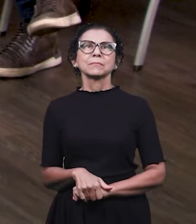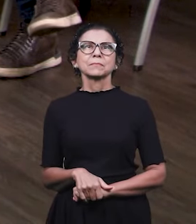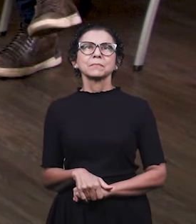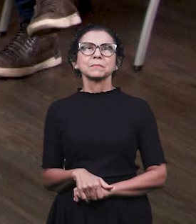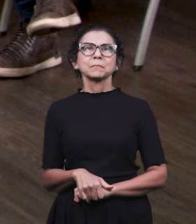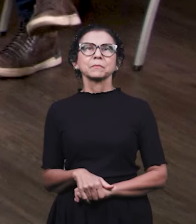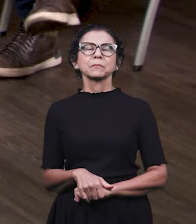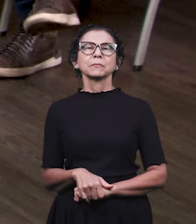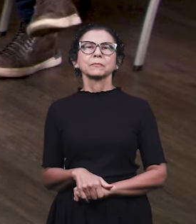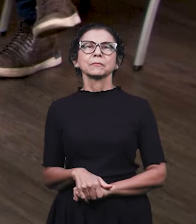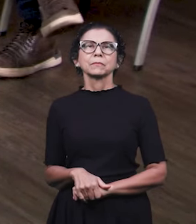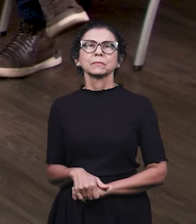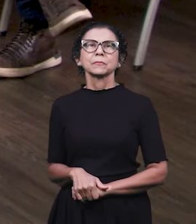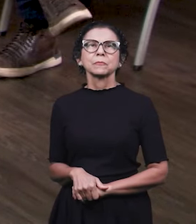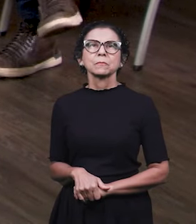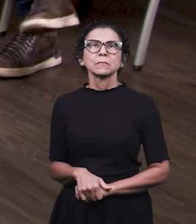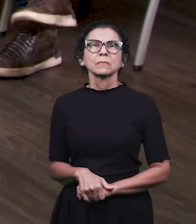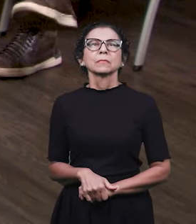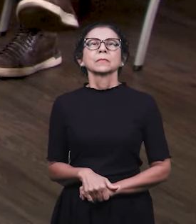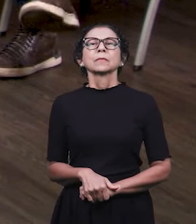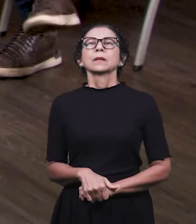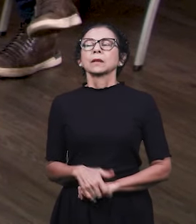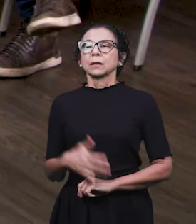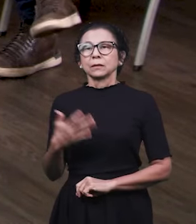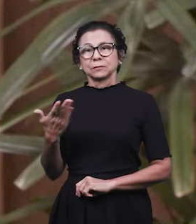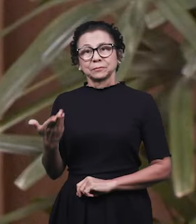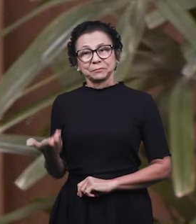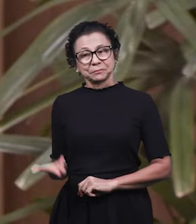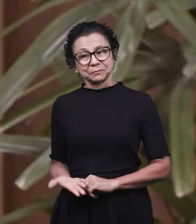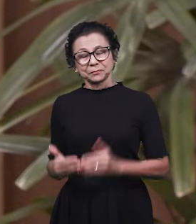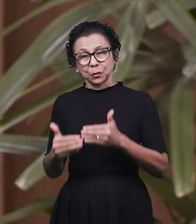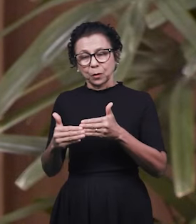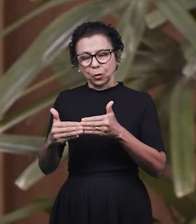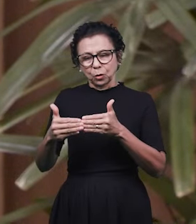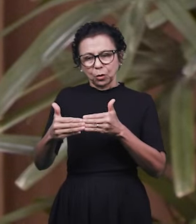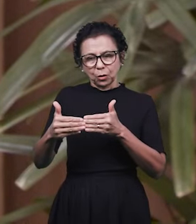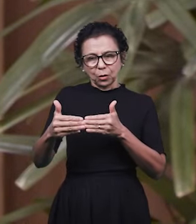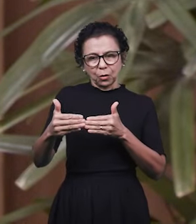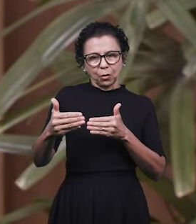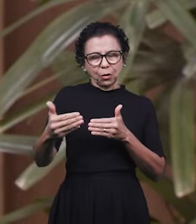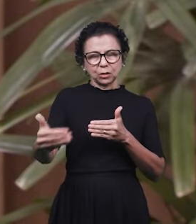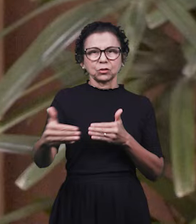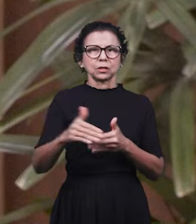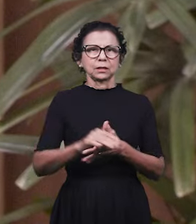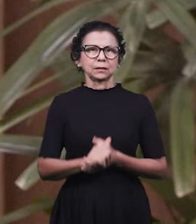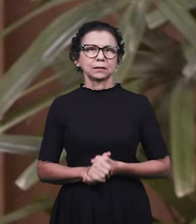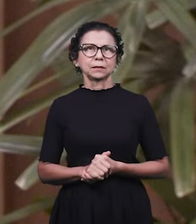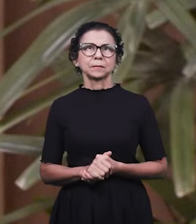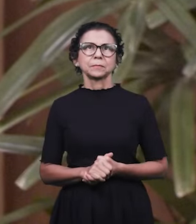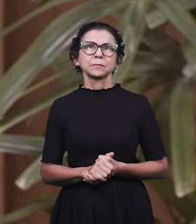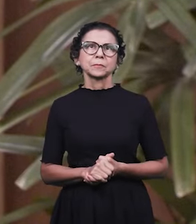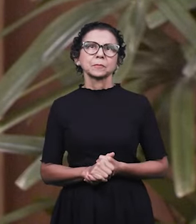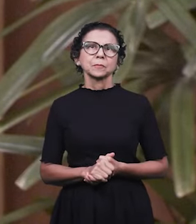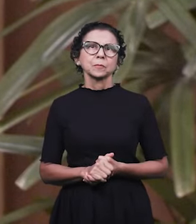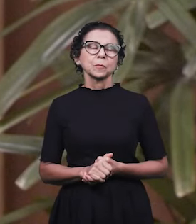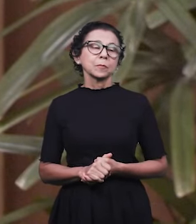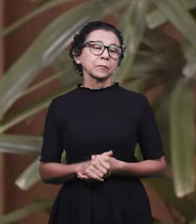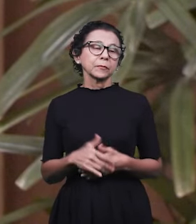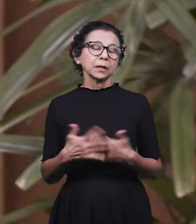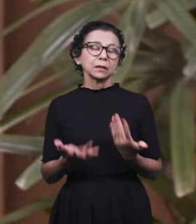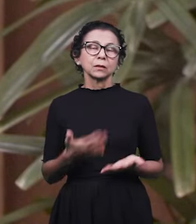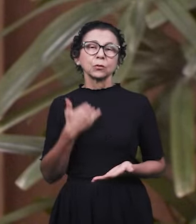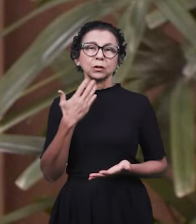reforça a rotina de estudos, né, Pastor Helber? Para o Exatamente. Enem não adianta estudar no 3º ano, assim como para a prova do